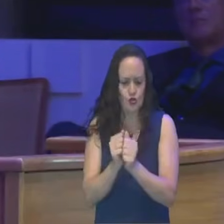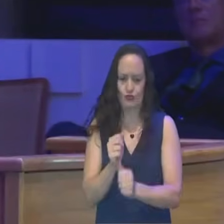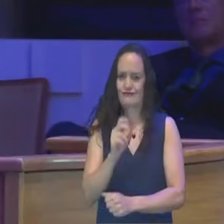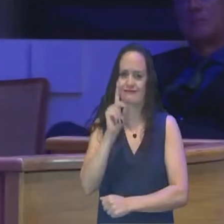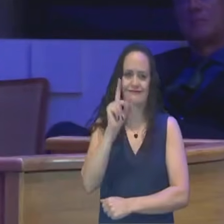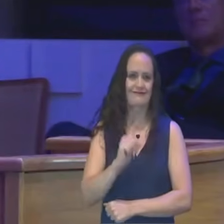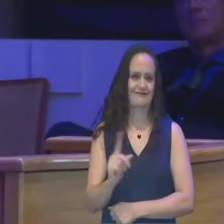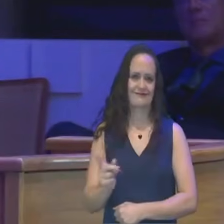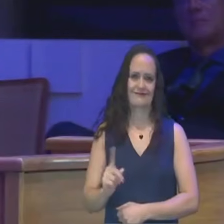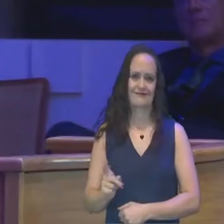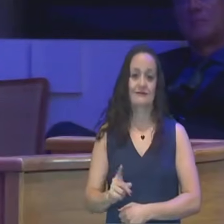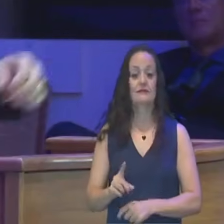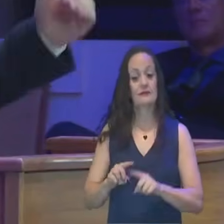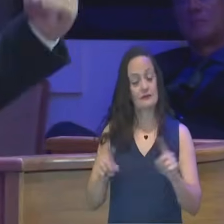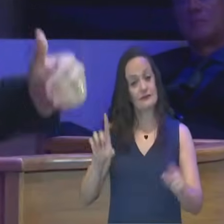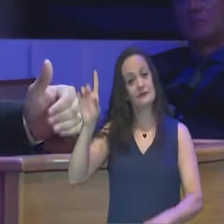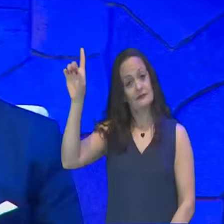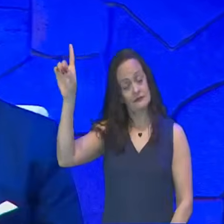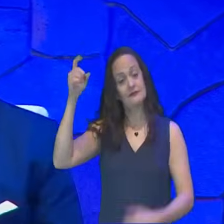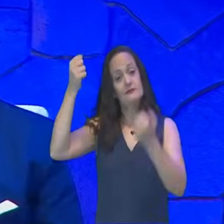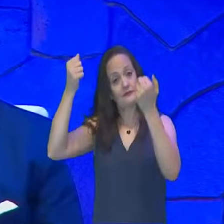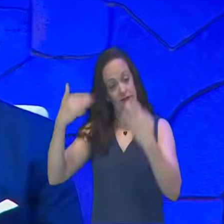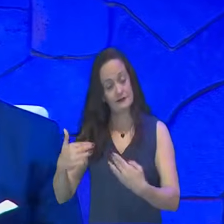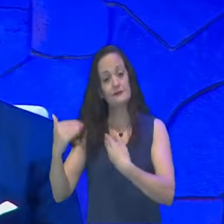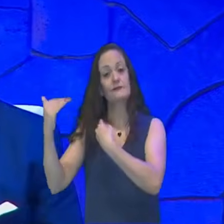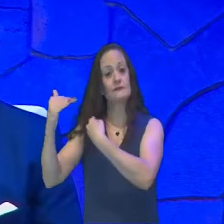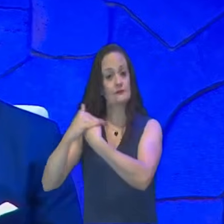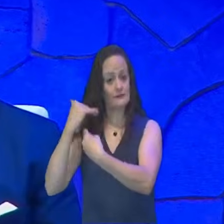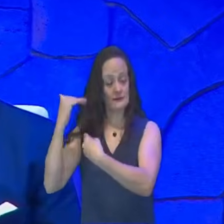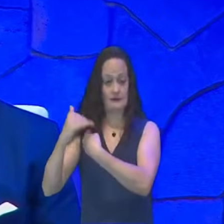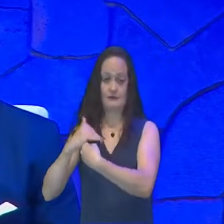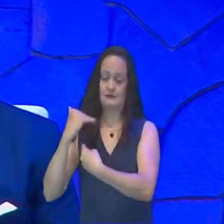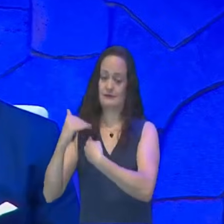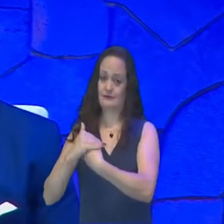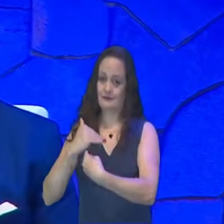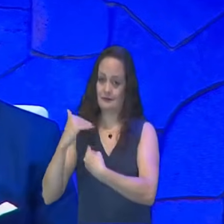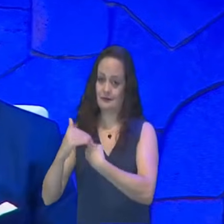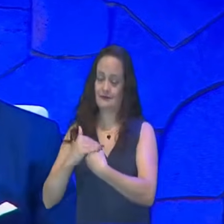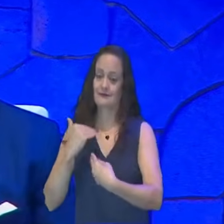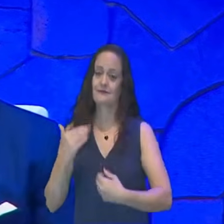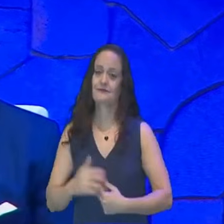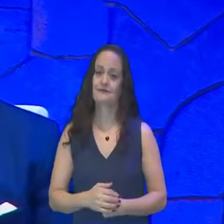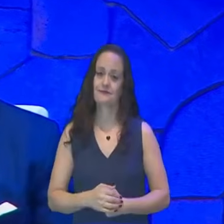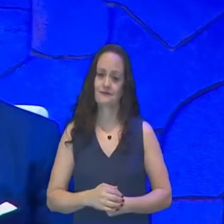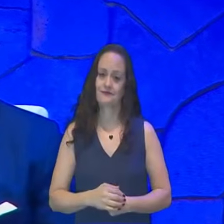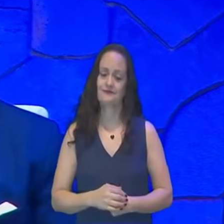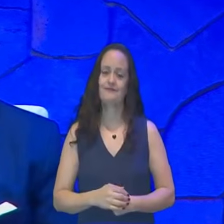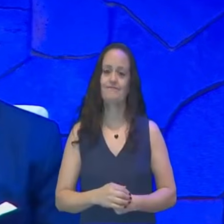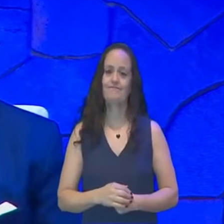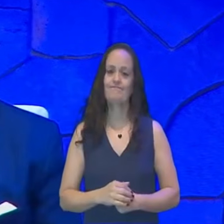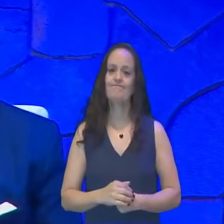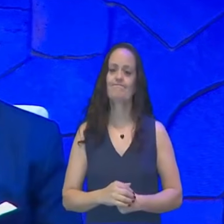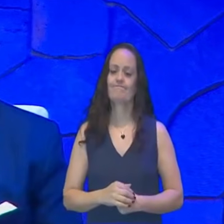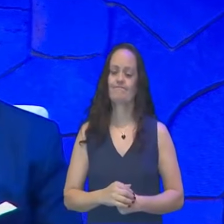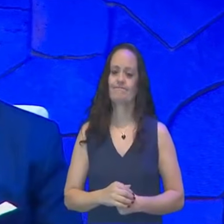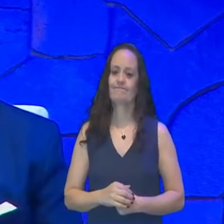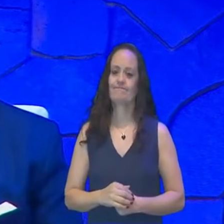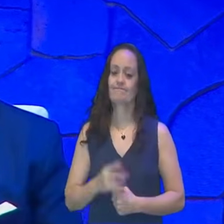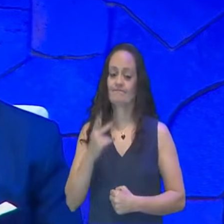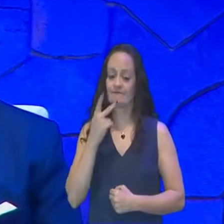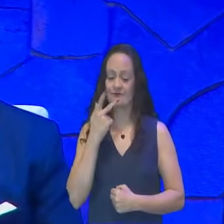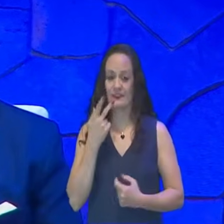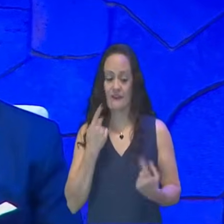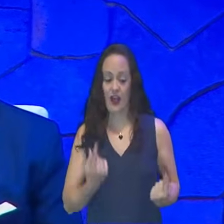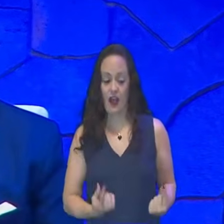Aqui Deus está falando claramente, Jesus está falando claramente sobre Mamon, sobre a personificação da riqueza